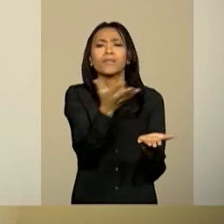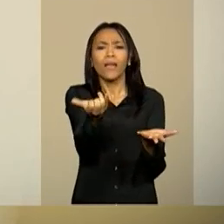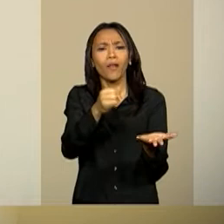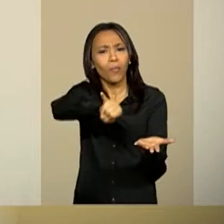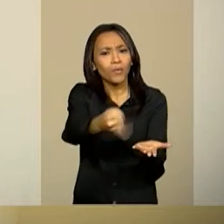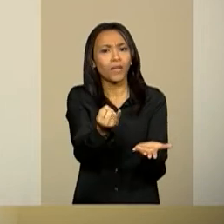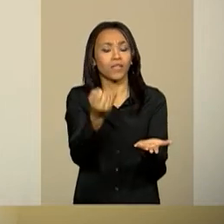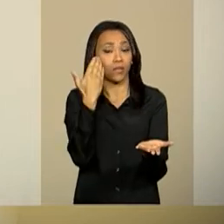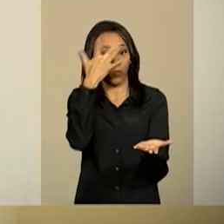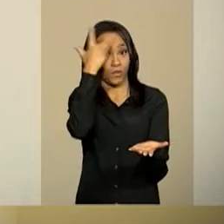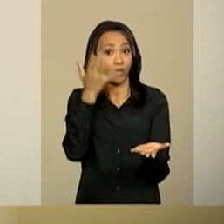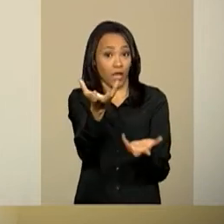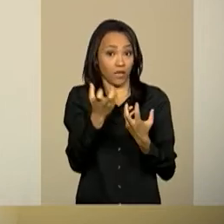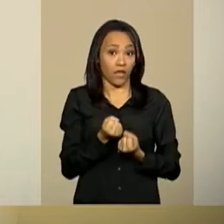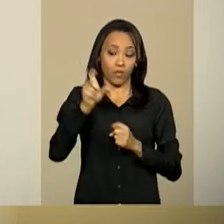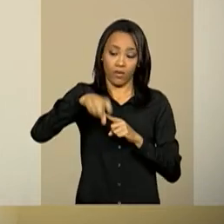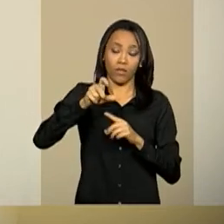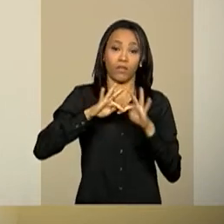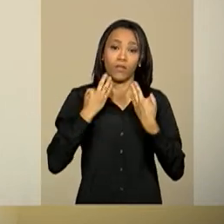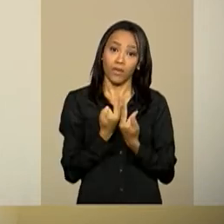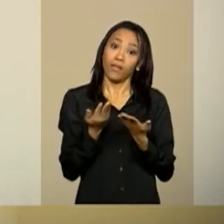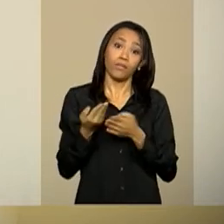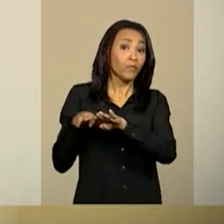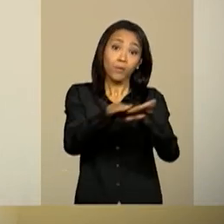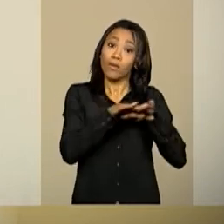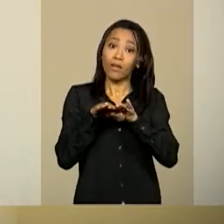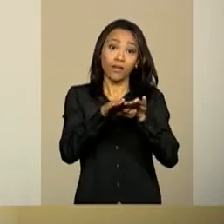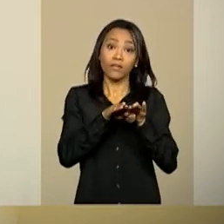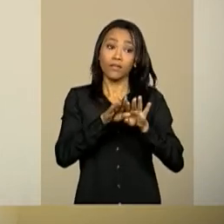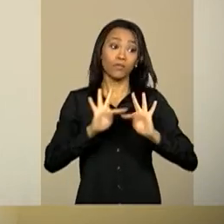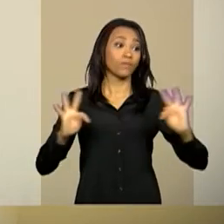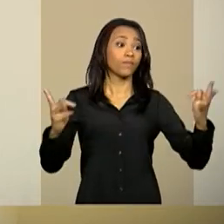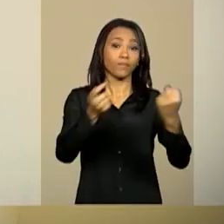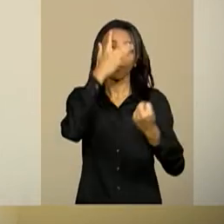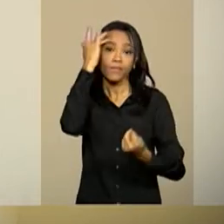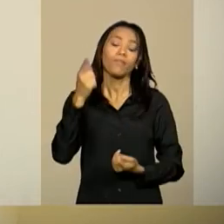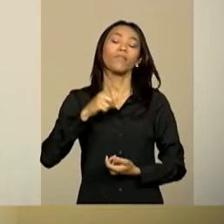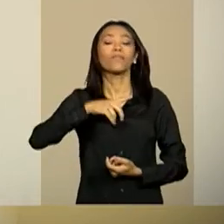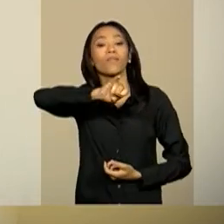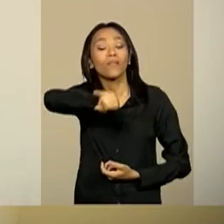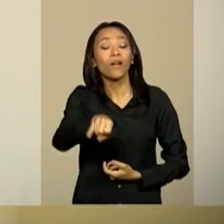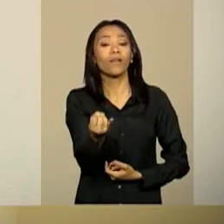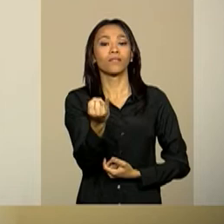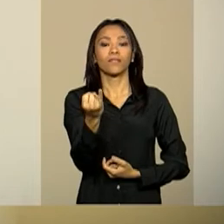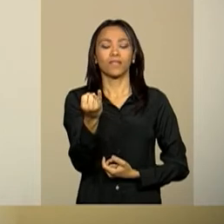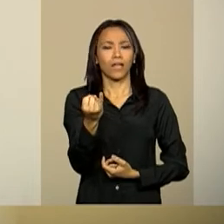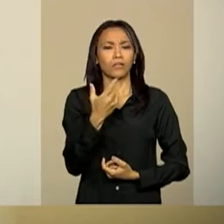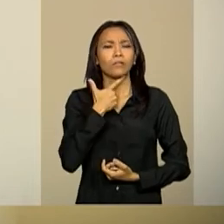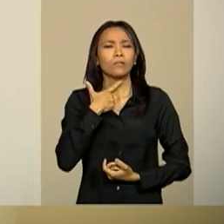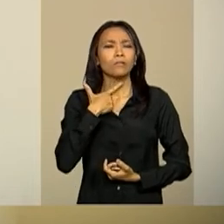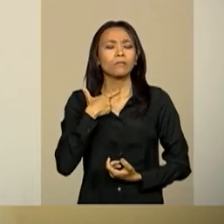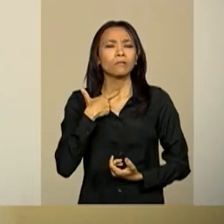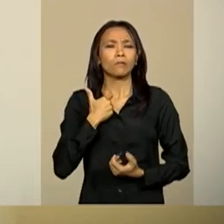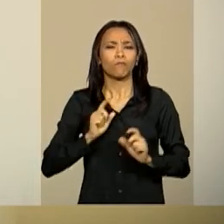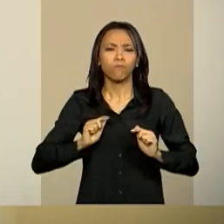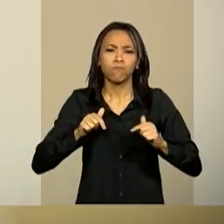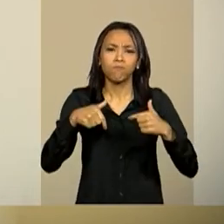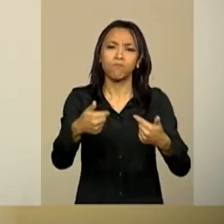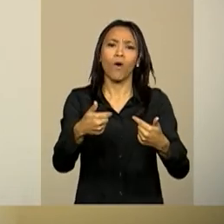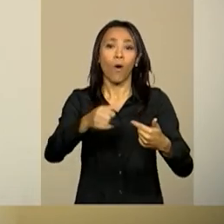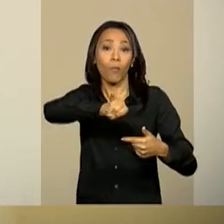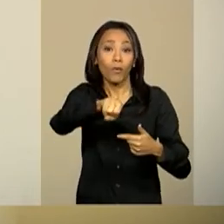e as pessoas que recebe o bolsa família são iguais todas elas têm aproveitado com tanta vontade